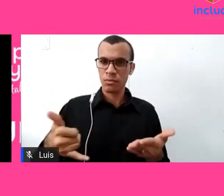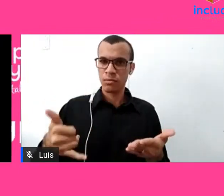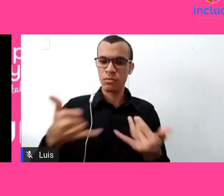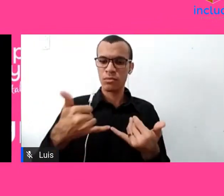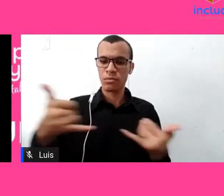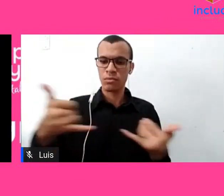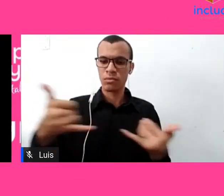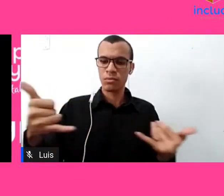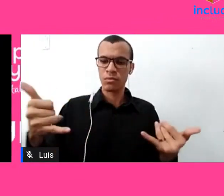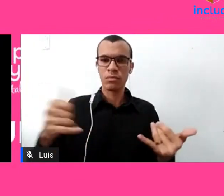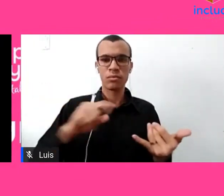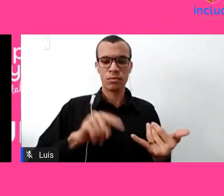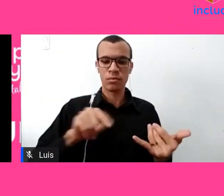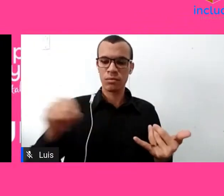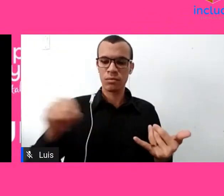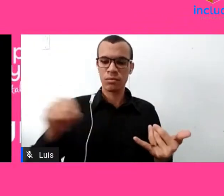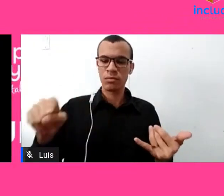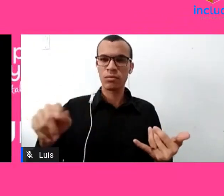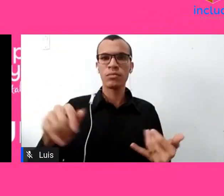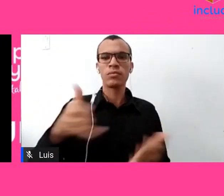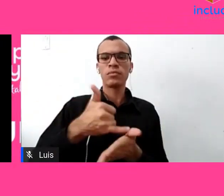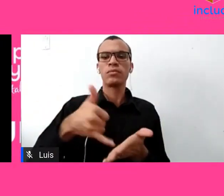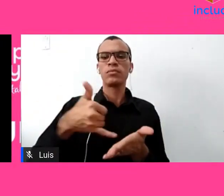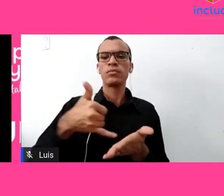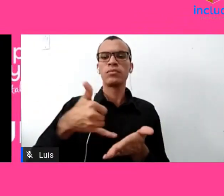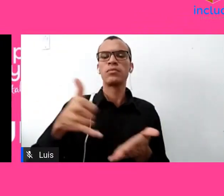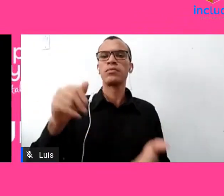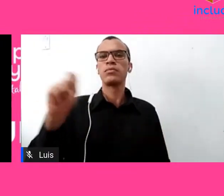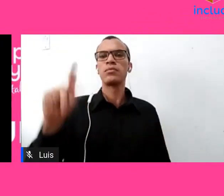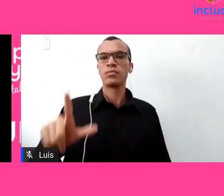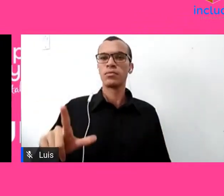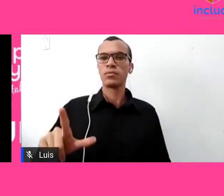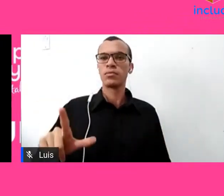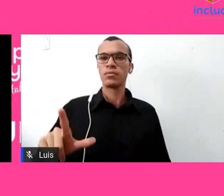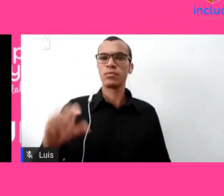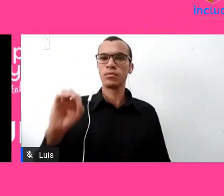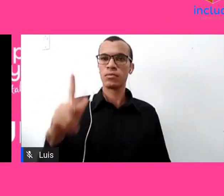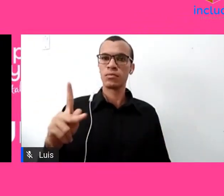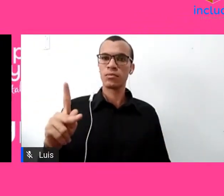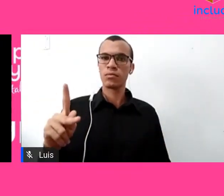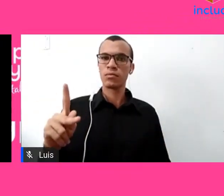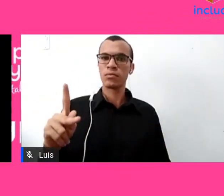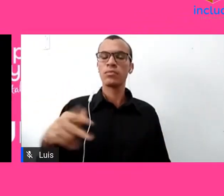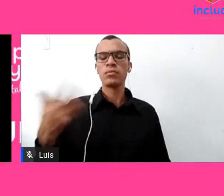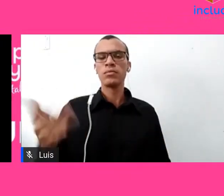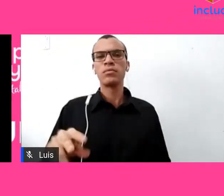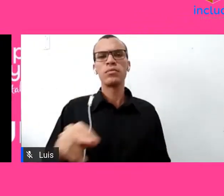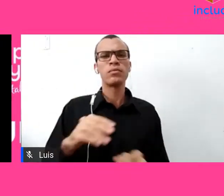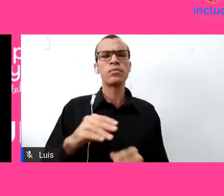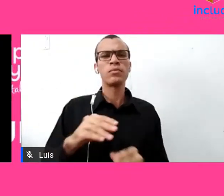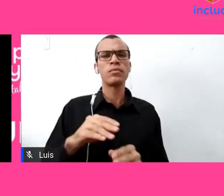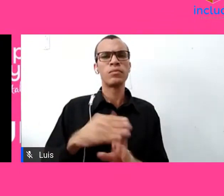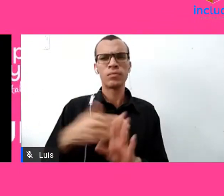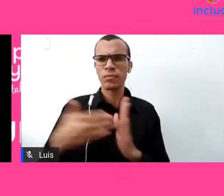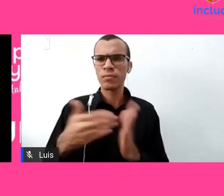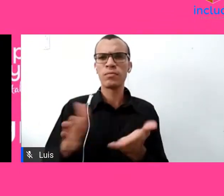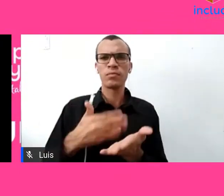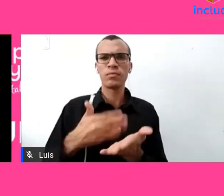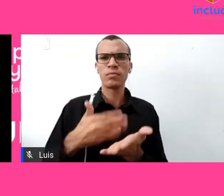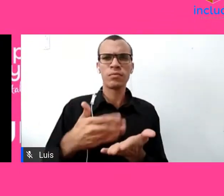com a caneta azul. Ok? Então, todas as folhas que tiverem